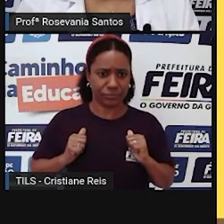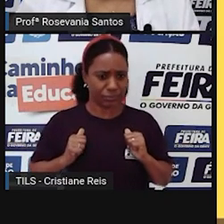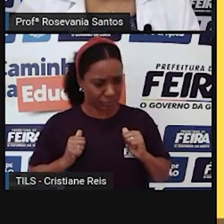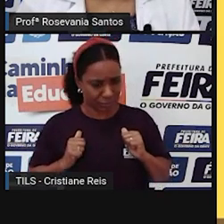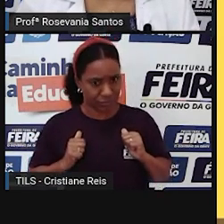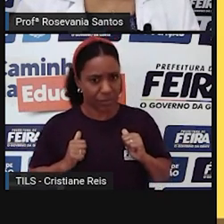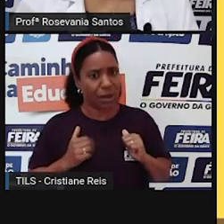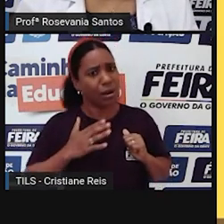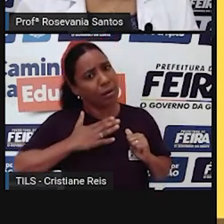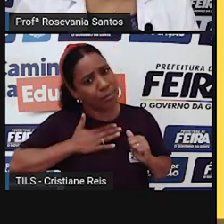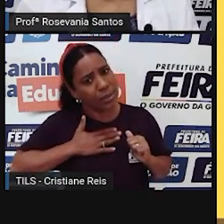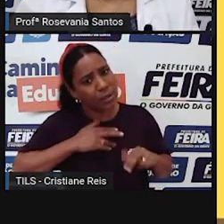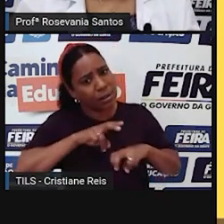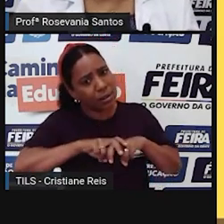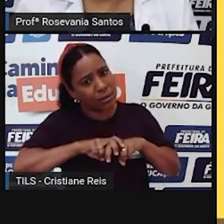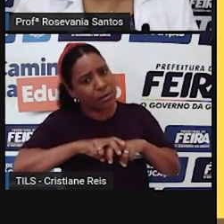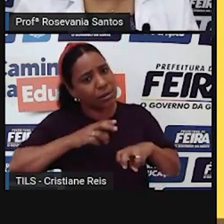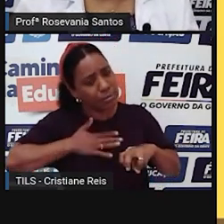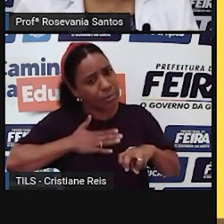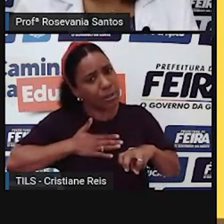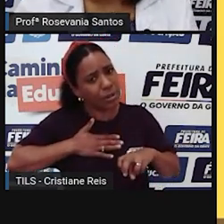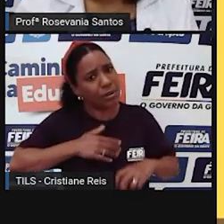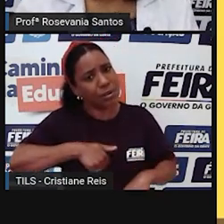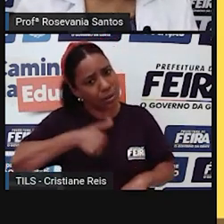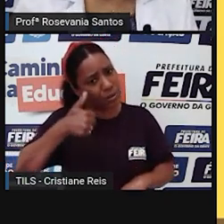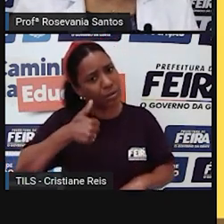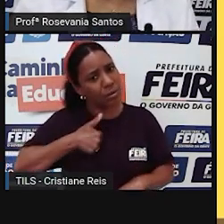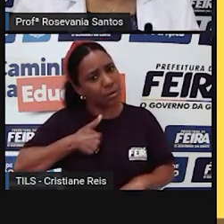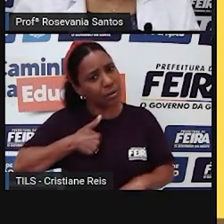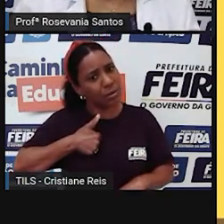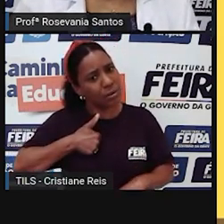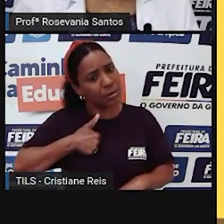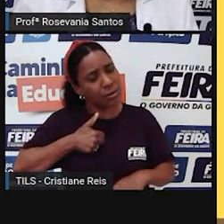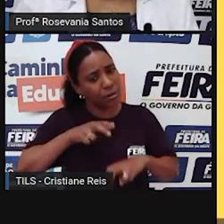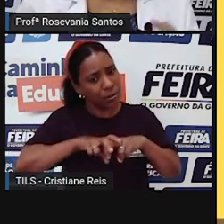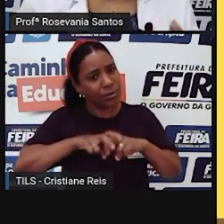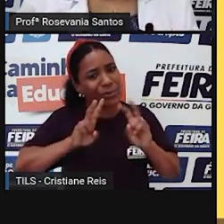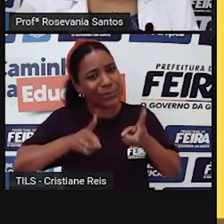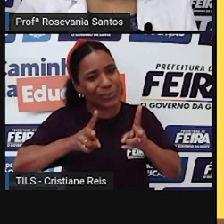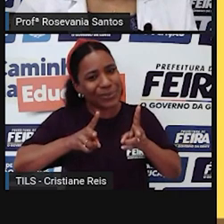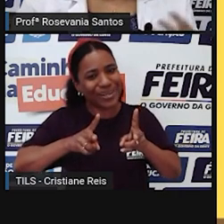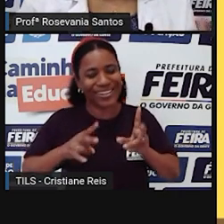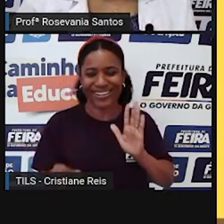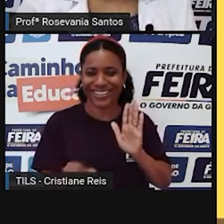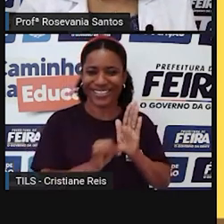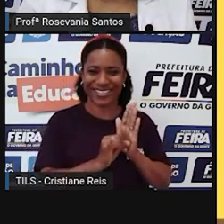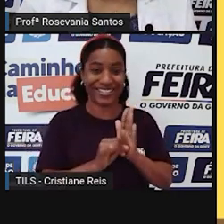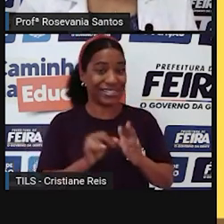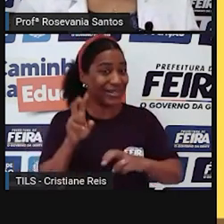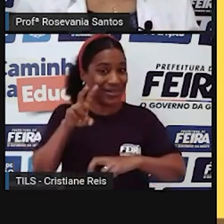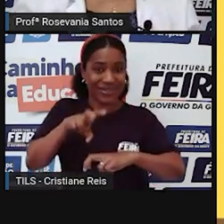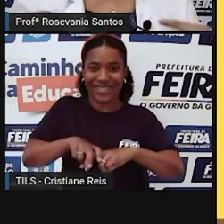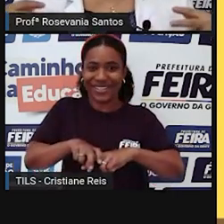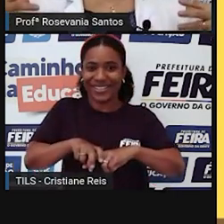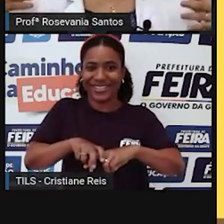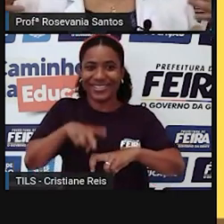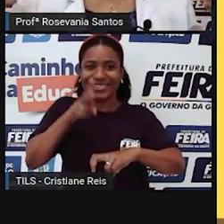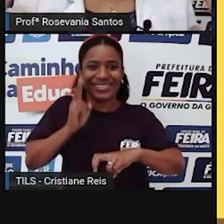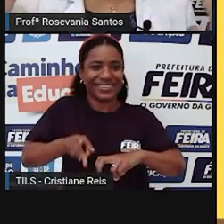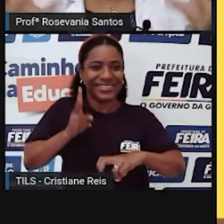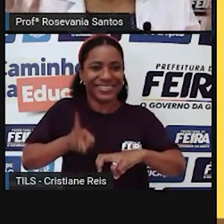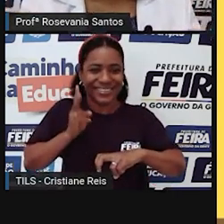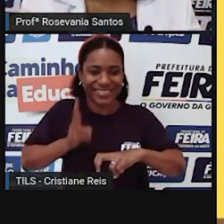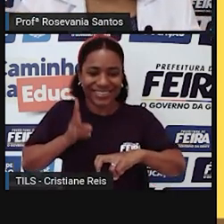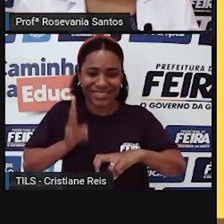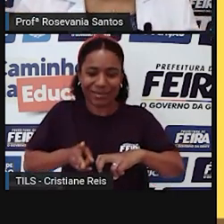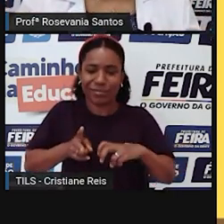ele vai falar assim: fulano, eu cheguei primeiro, esse é o meu lugar. Ele tem uma certa identidade, uma afinidade,